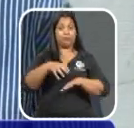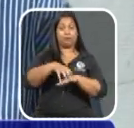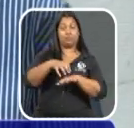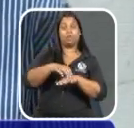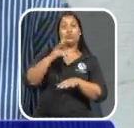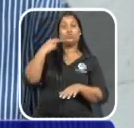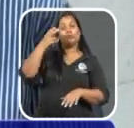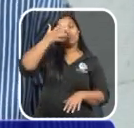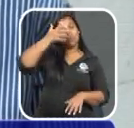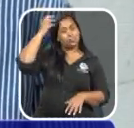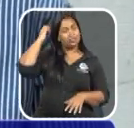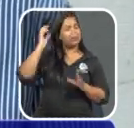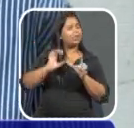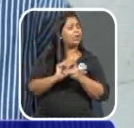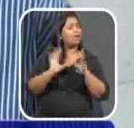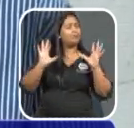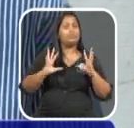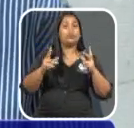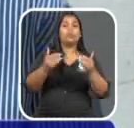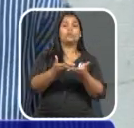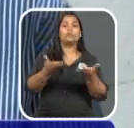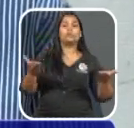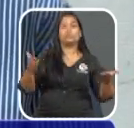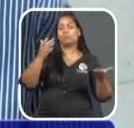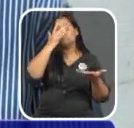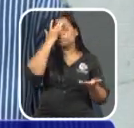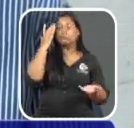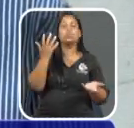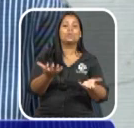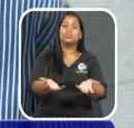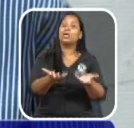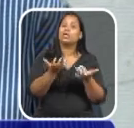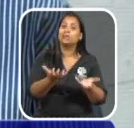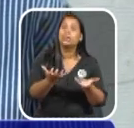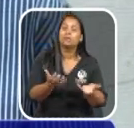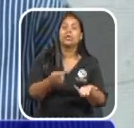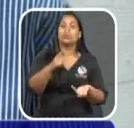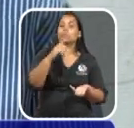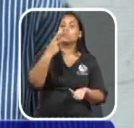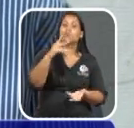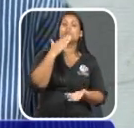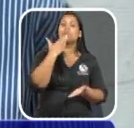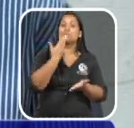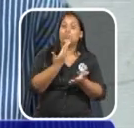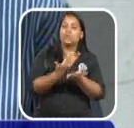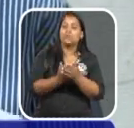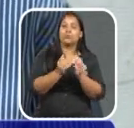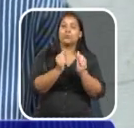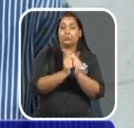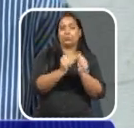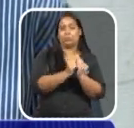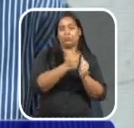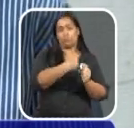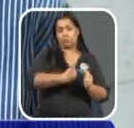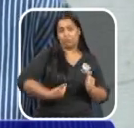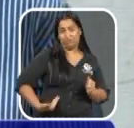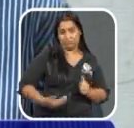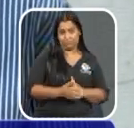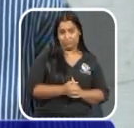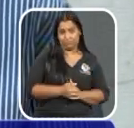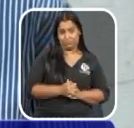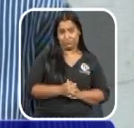vereador Odélio Chaves está aberto a todos aqueles que queiram as suas demandas junto ao poder público